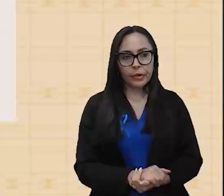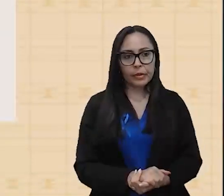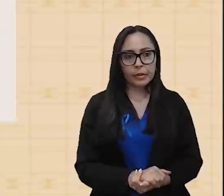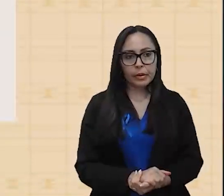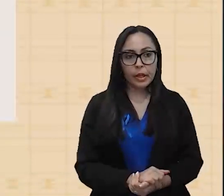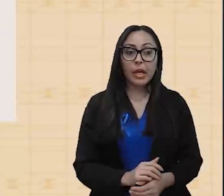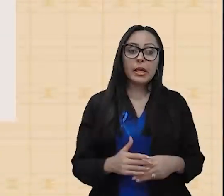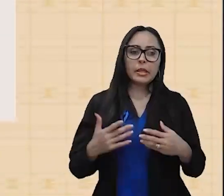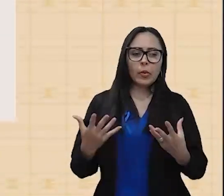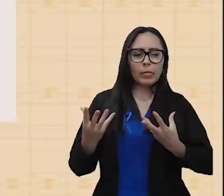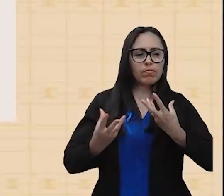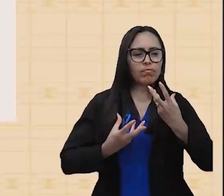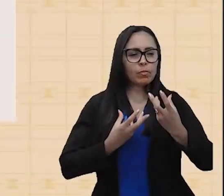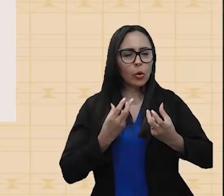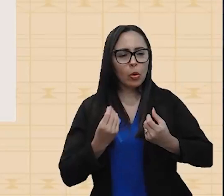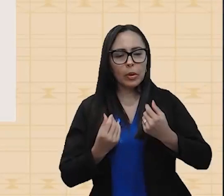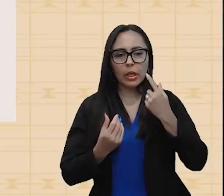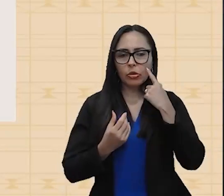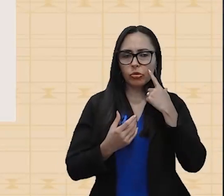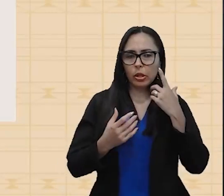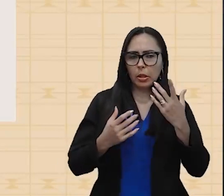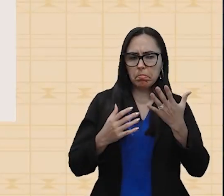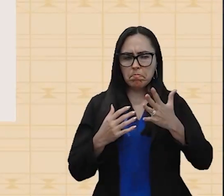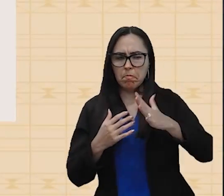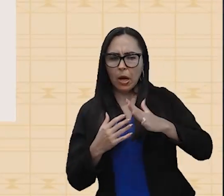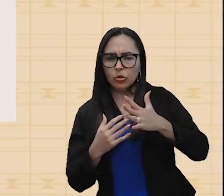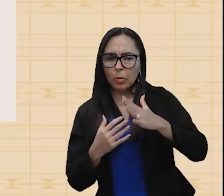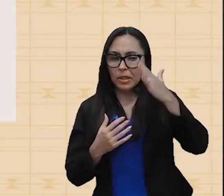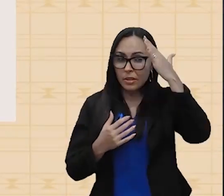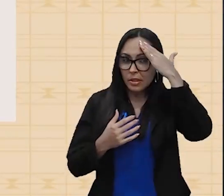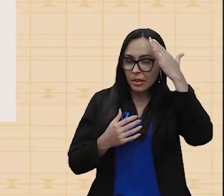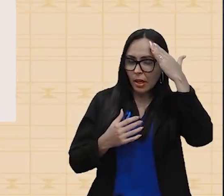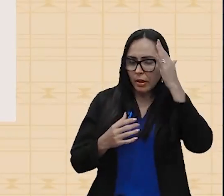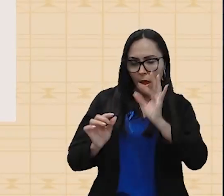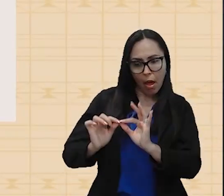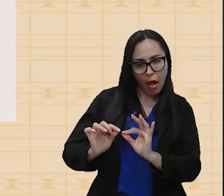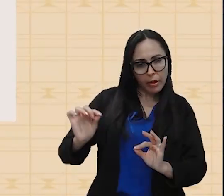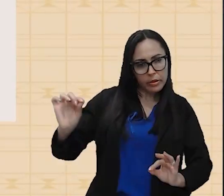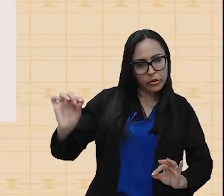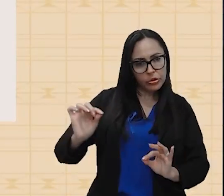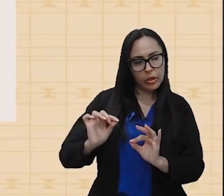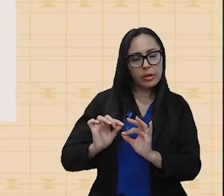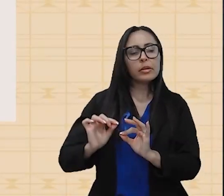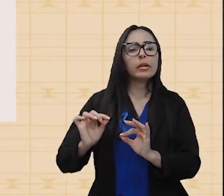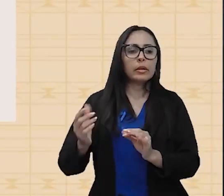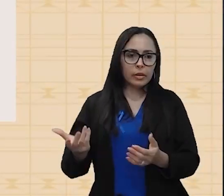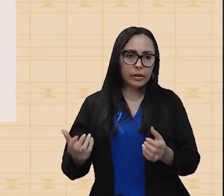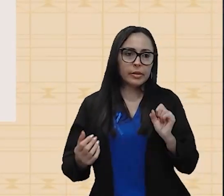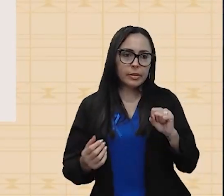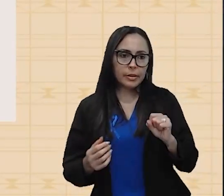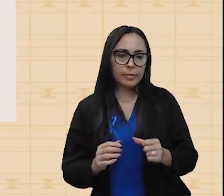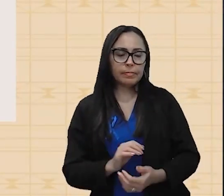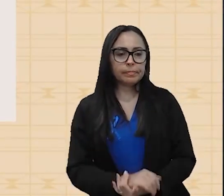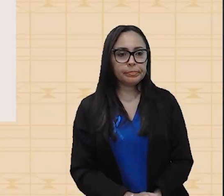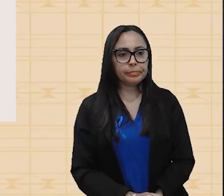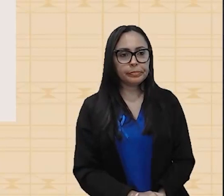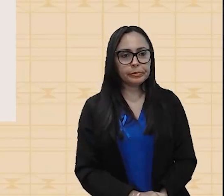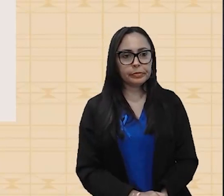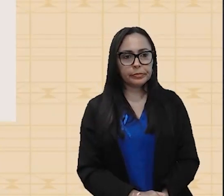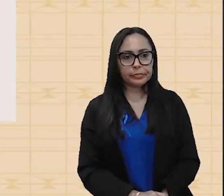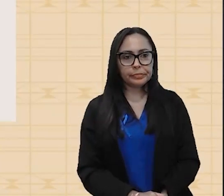é uma maneira de a gente estimar essas distâncias, estimar comprimentos em mapas